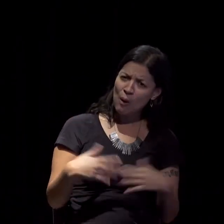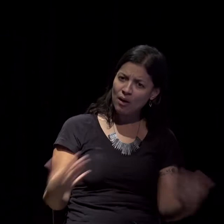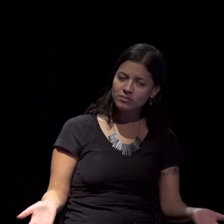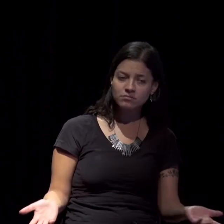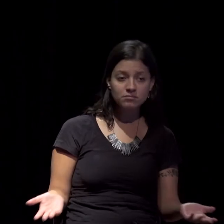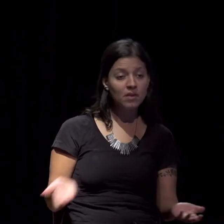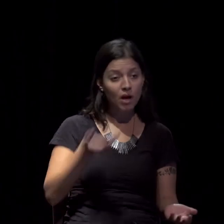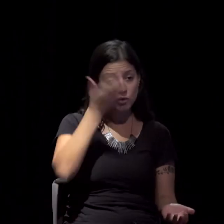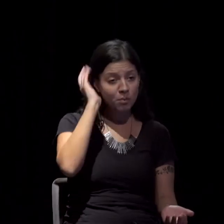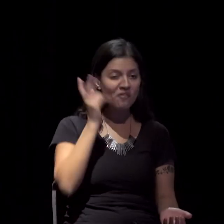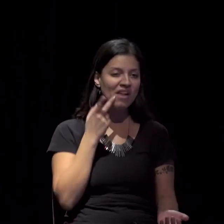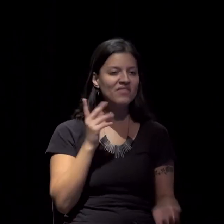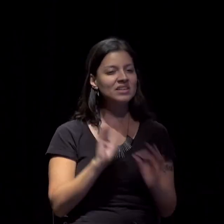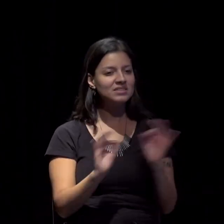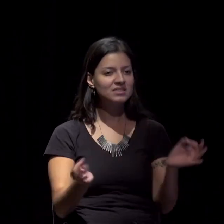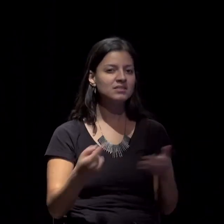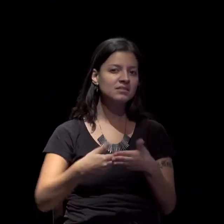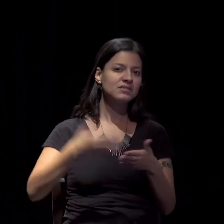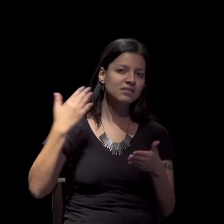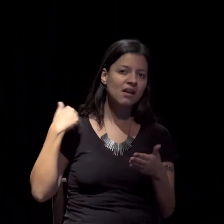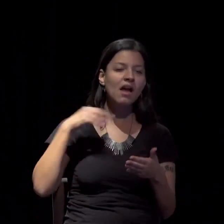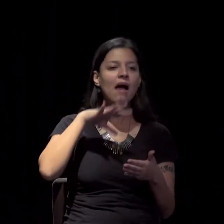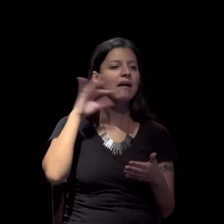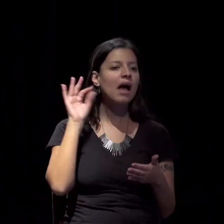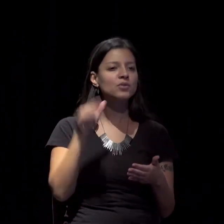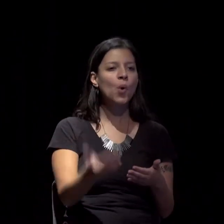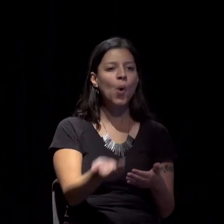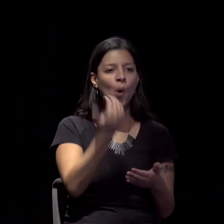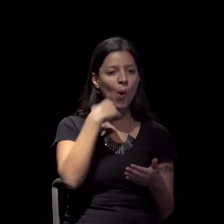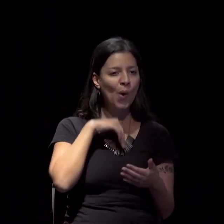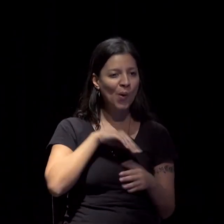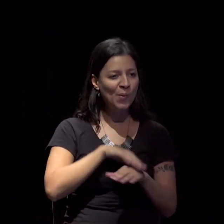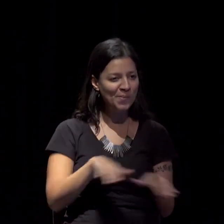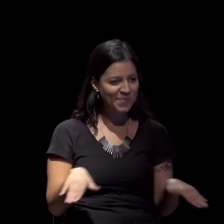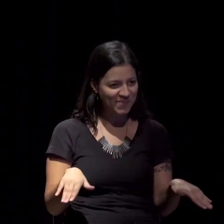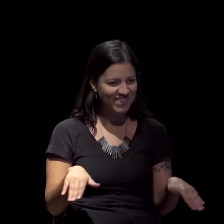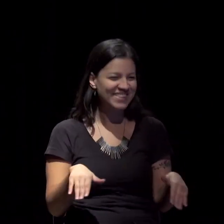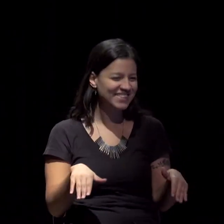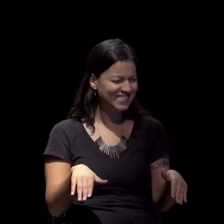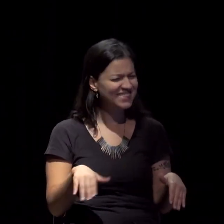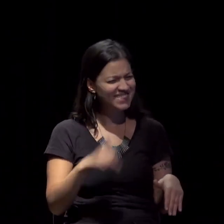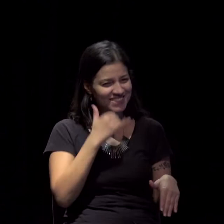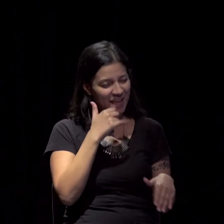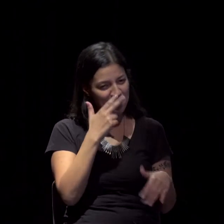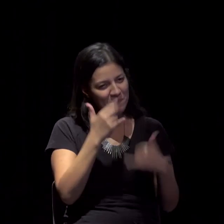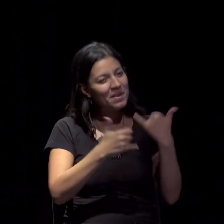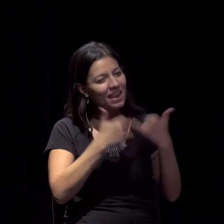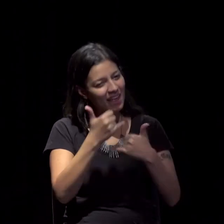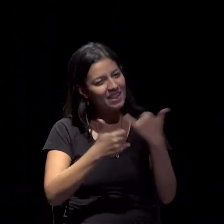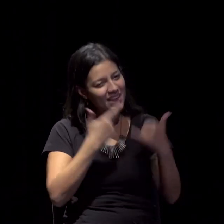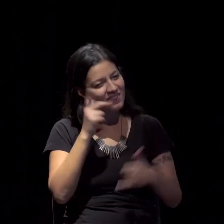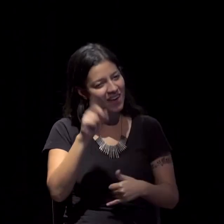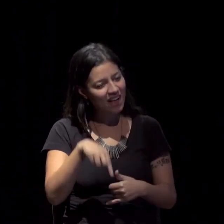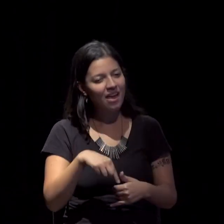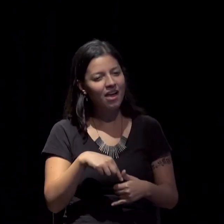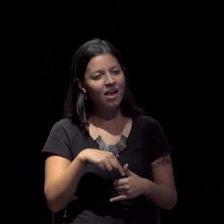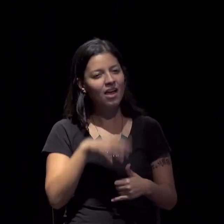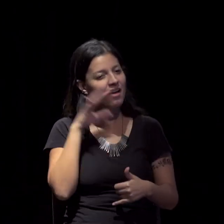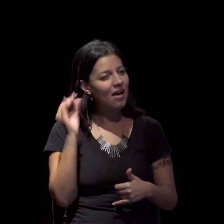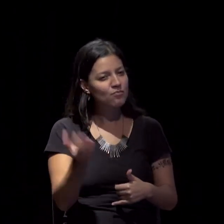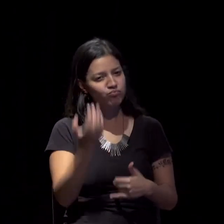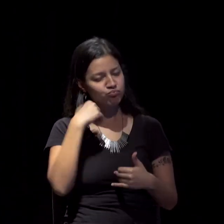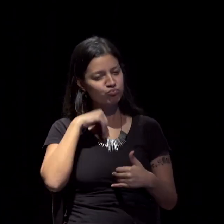só isso, o resto o gato comeu. É exatamente essa parte que o gato comeu, esse aspecto não visível, não